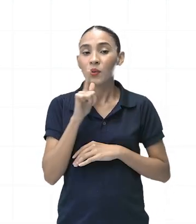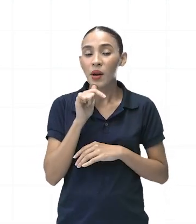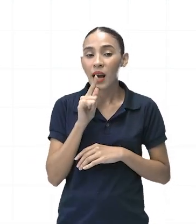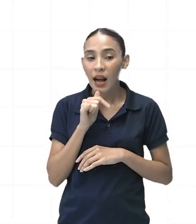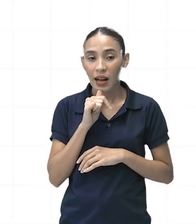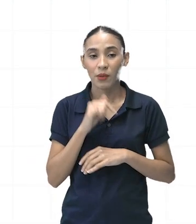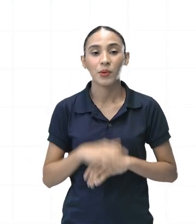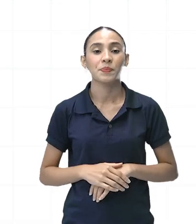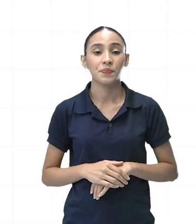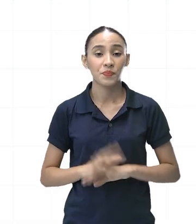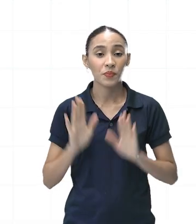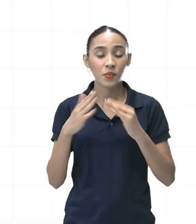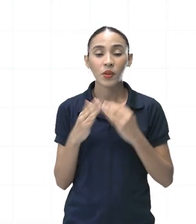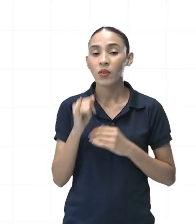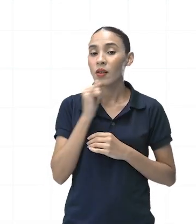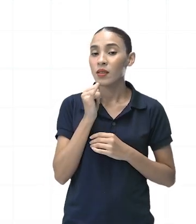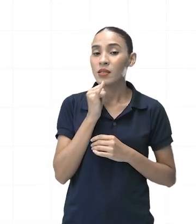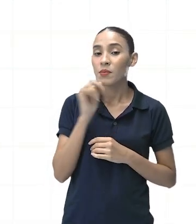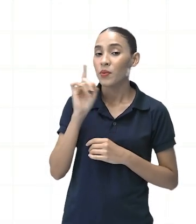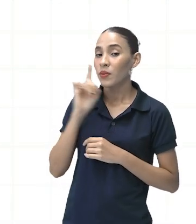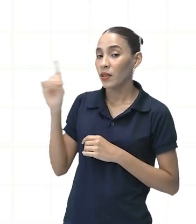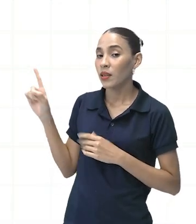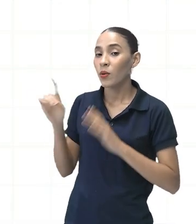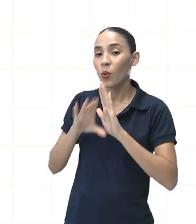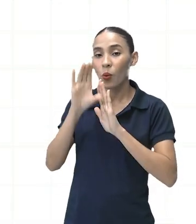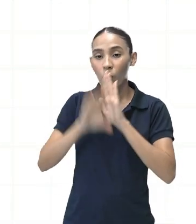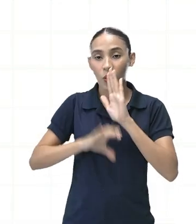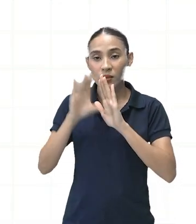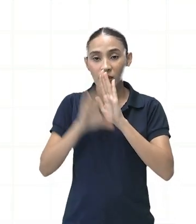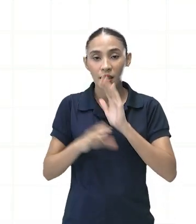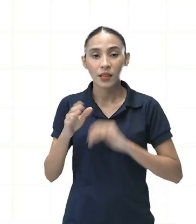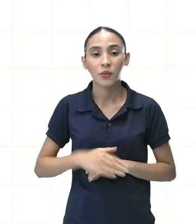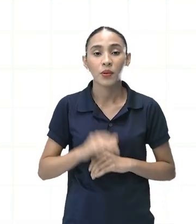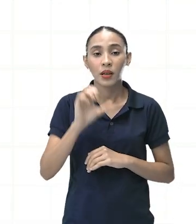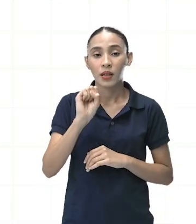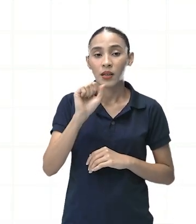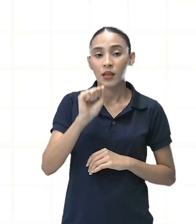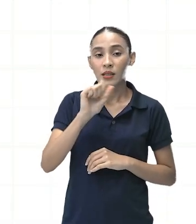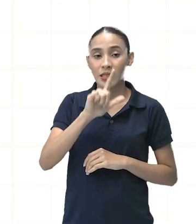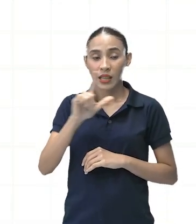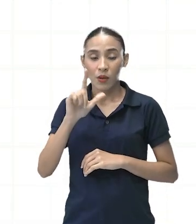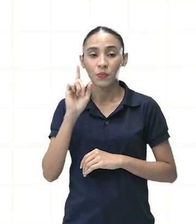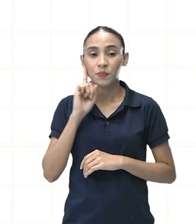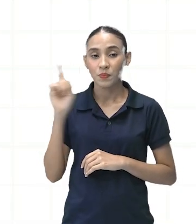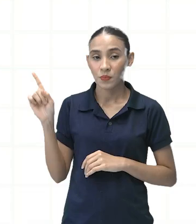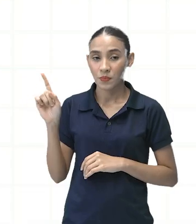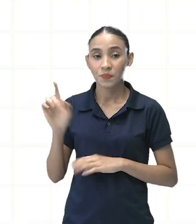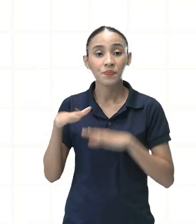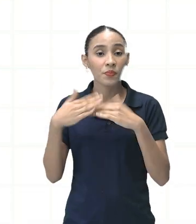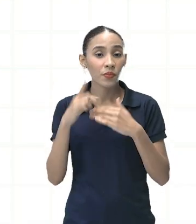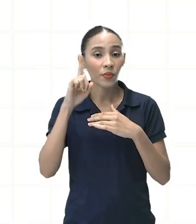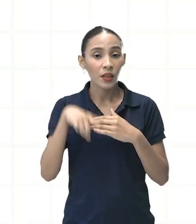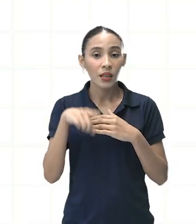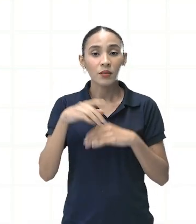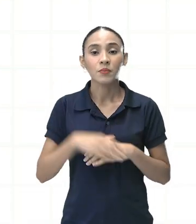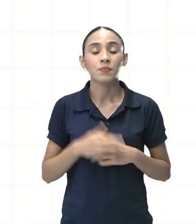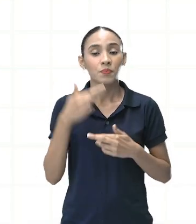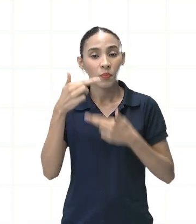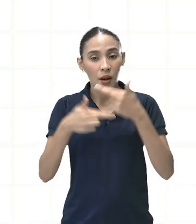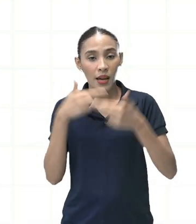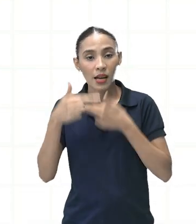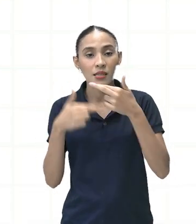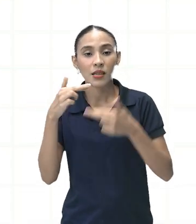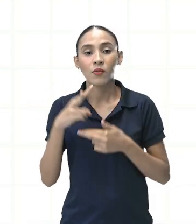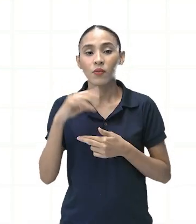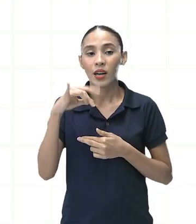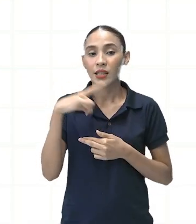como produto. Então, essa é a nossa definição de sal. Vejam vocês, ele é uma reação que